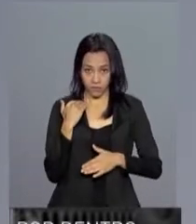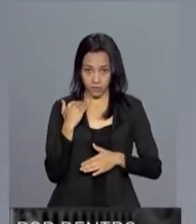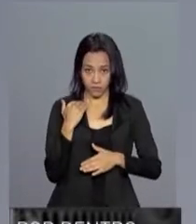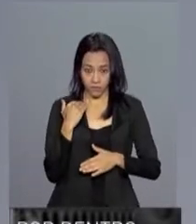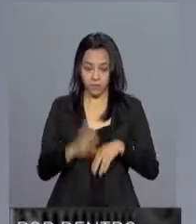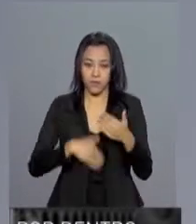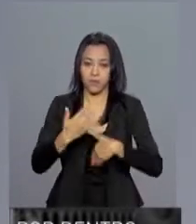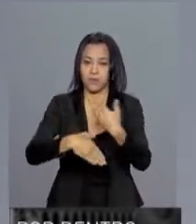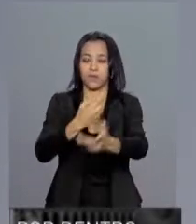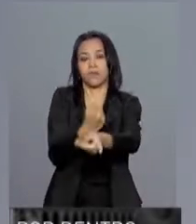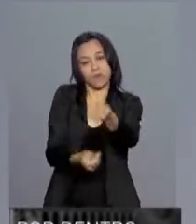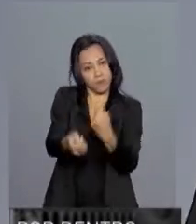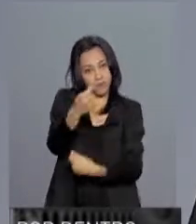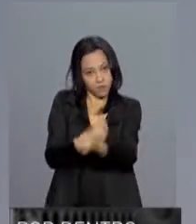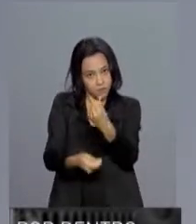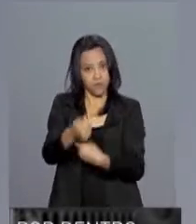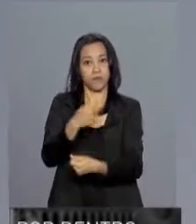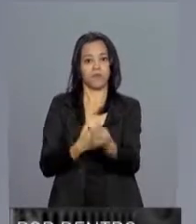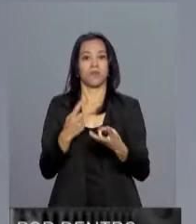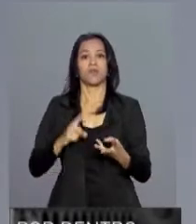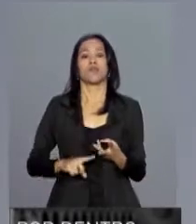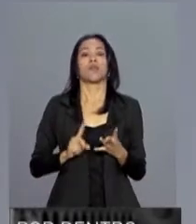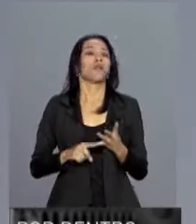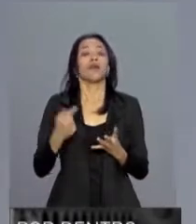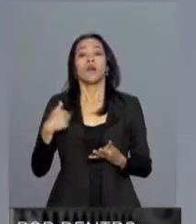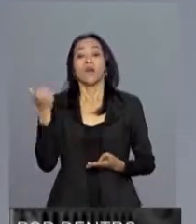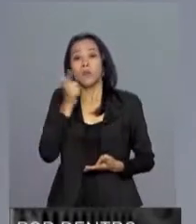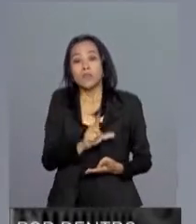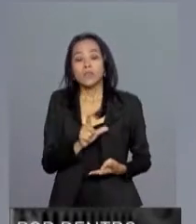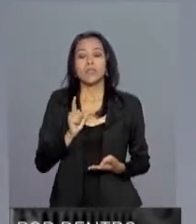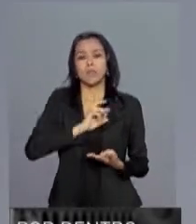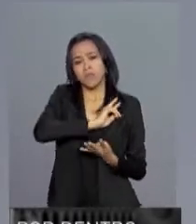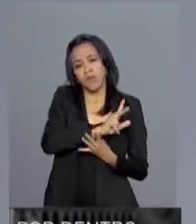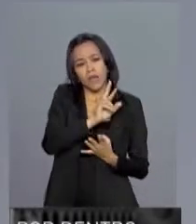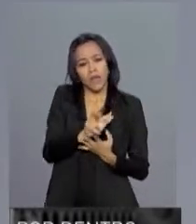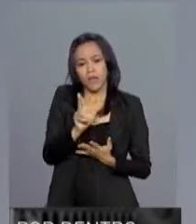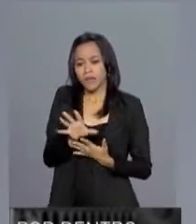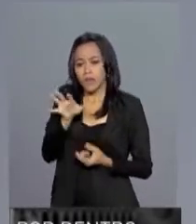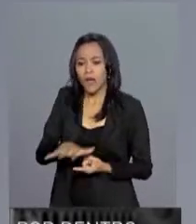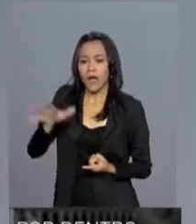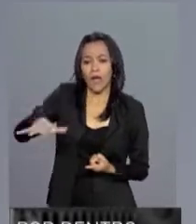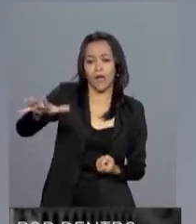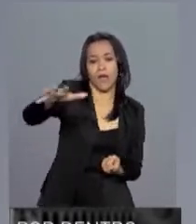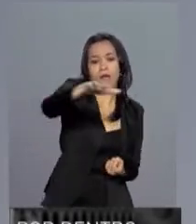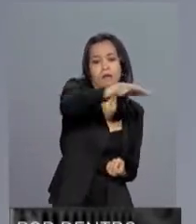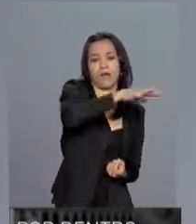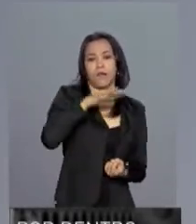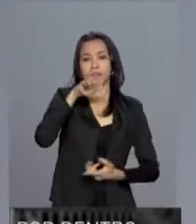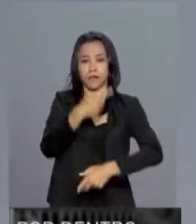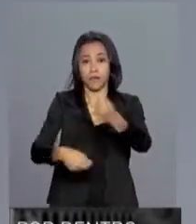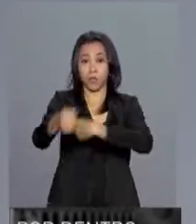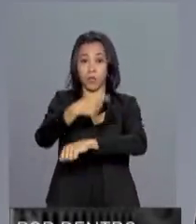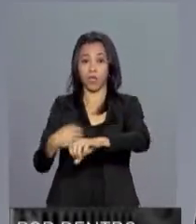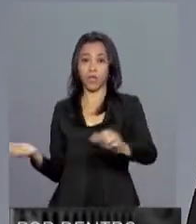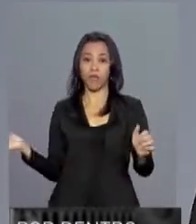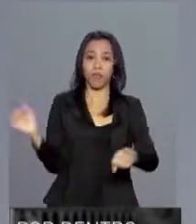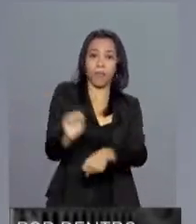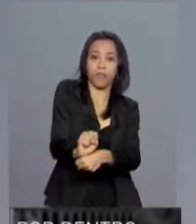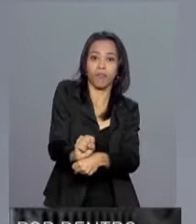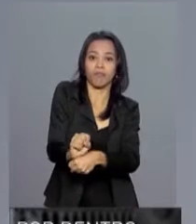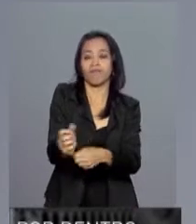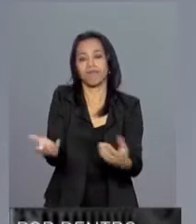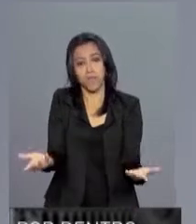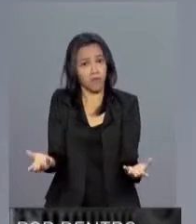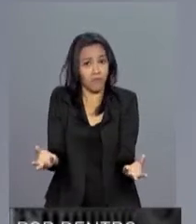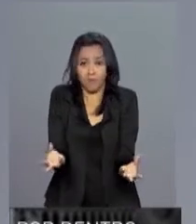econômico é conseguimos reativar vários setores da economia que estavam é paralisado enfim não temos aí